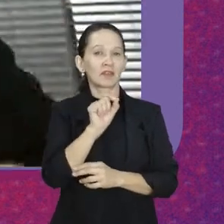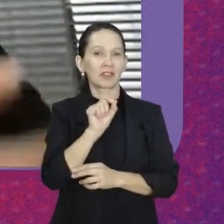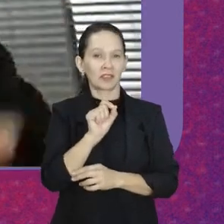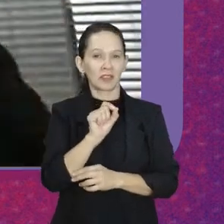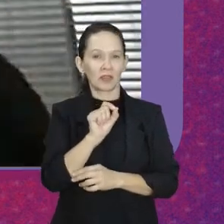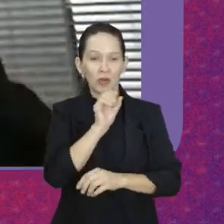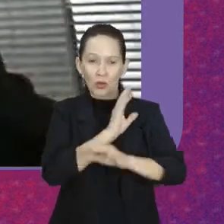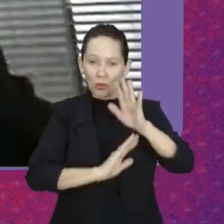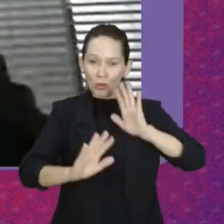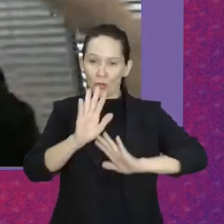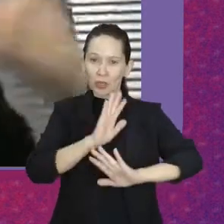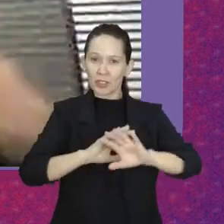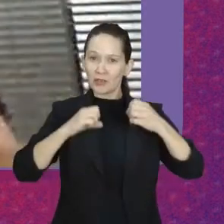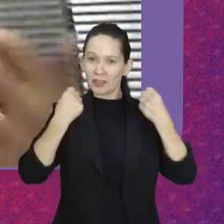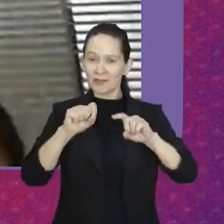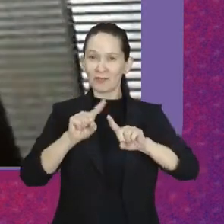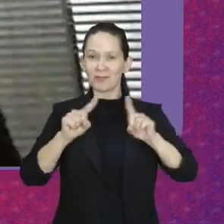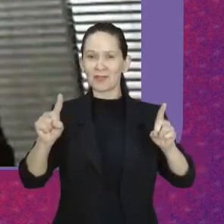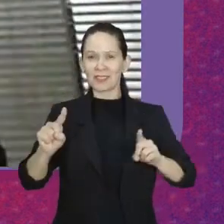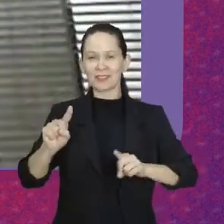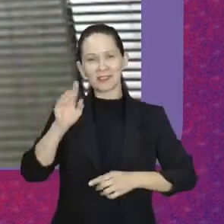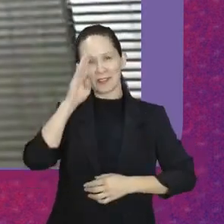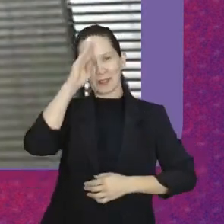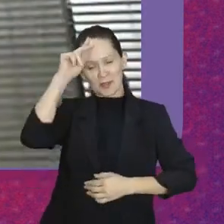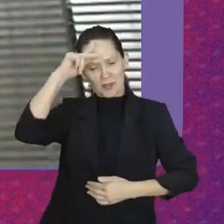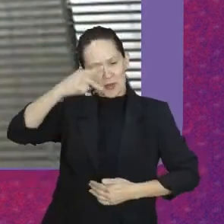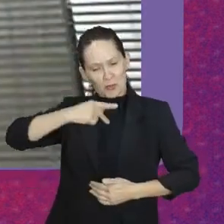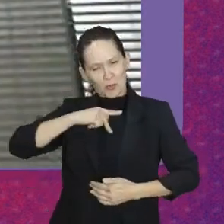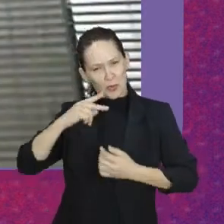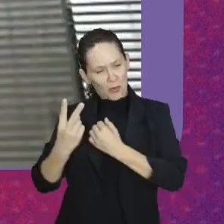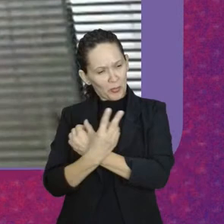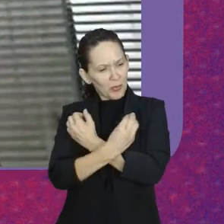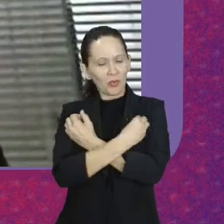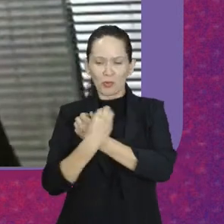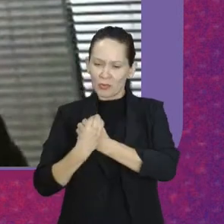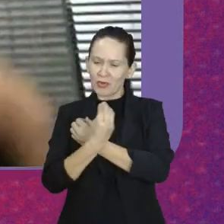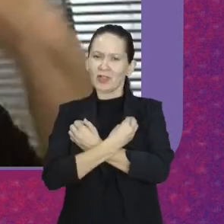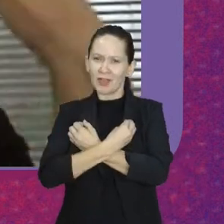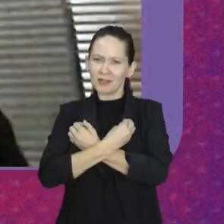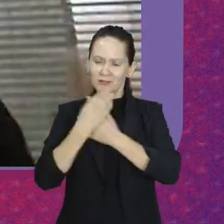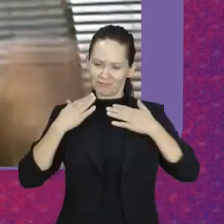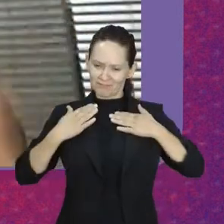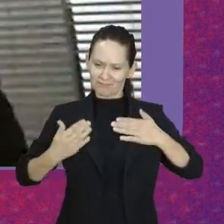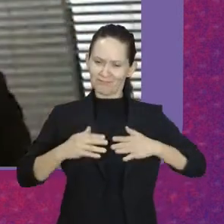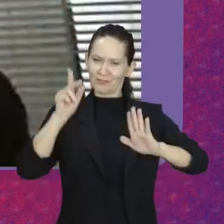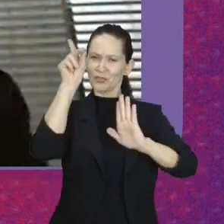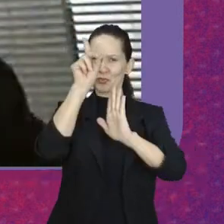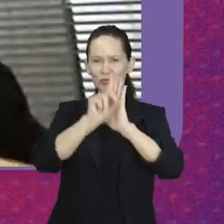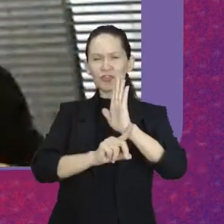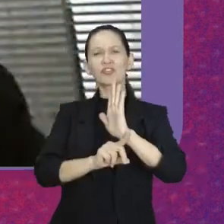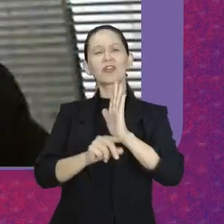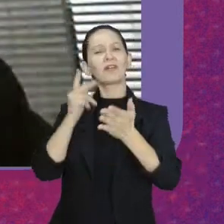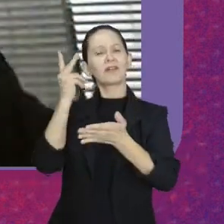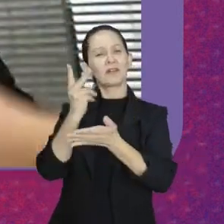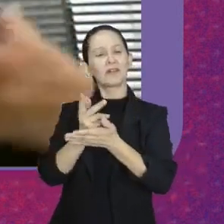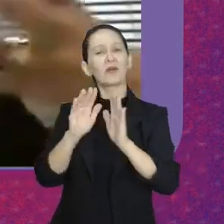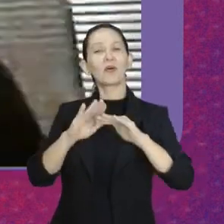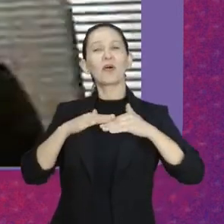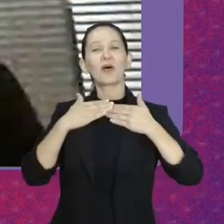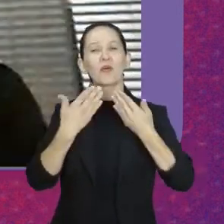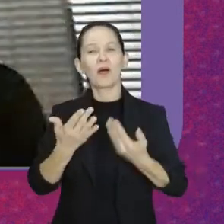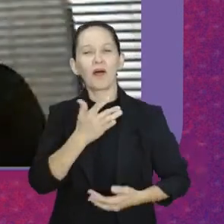do cuidado que ela tem que ter, principalmente do cuidado com ela própria, né? Com ela mesma, com o direito mesmo, né,